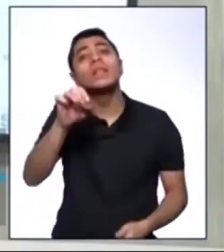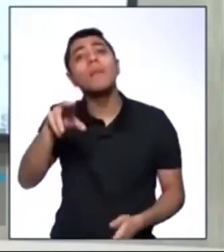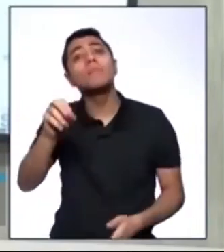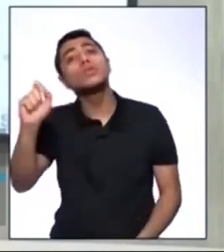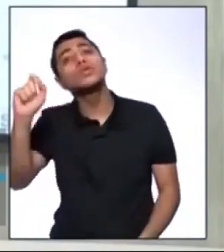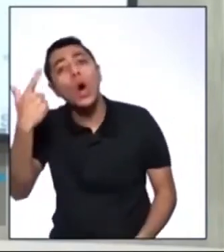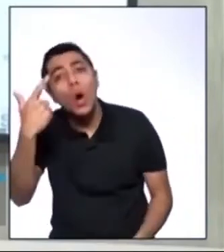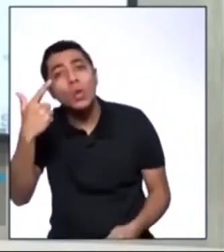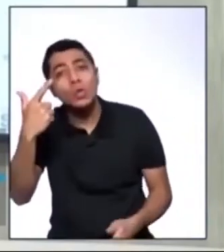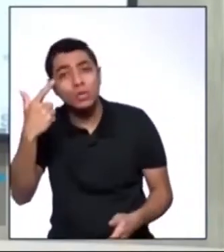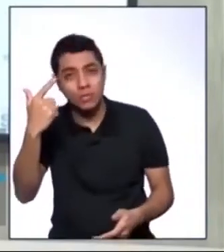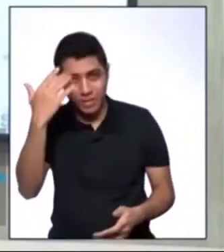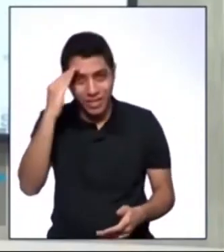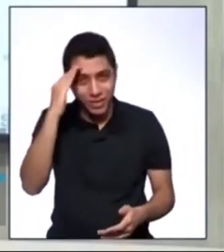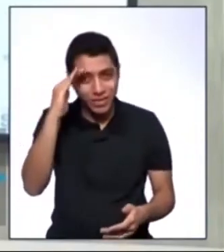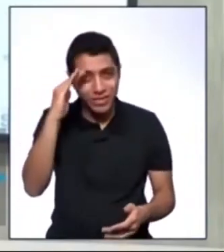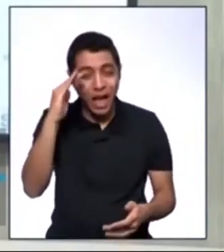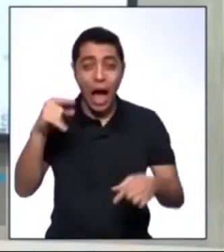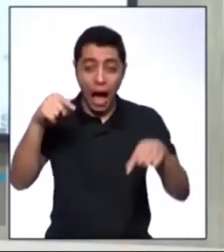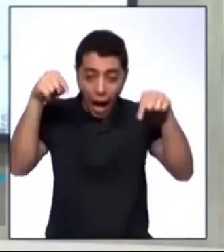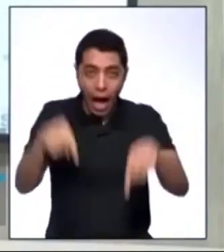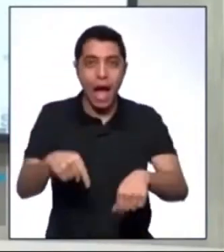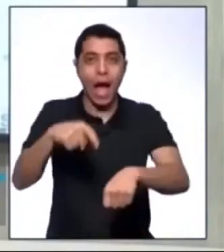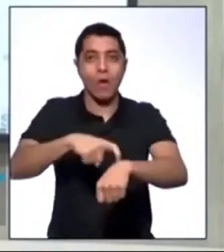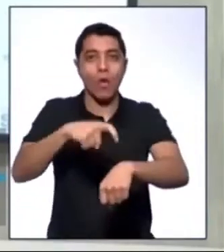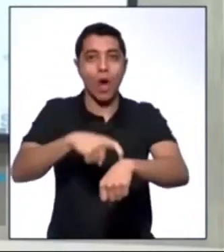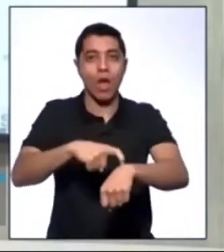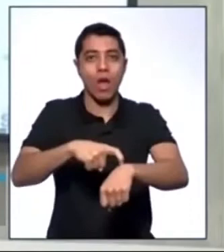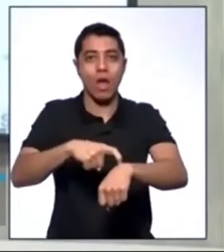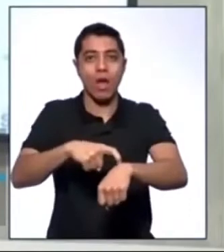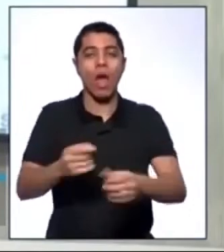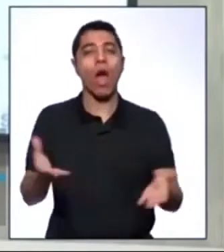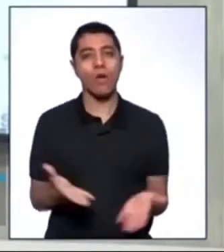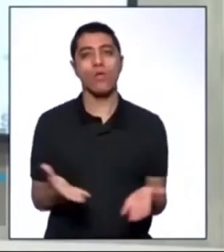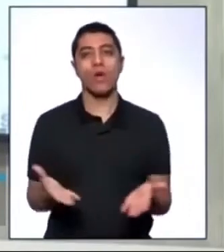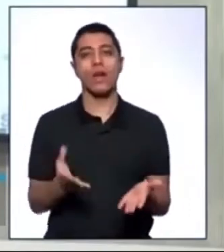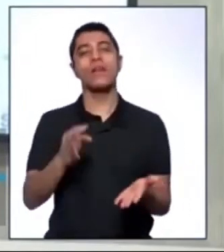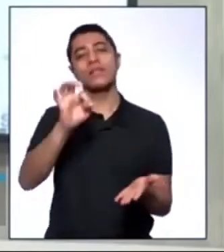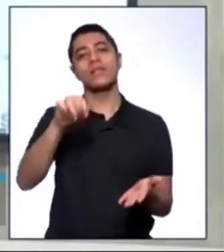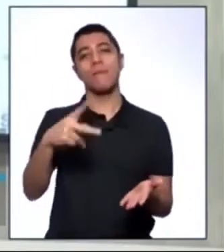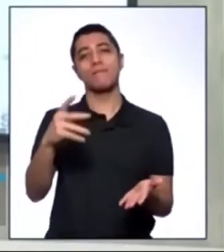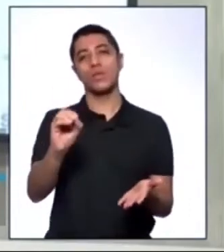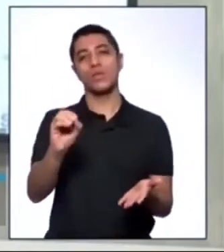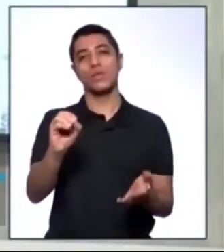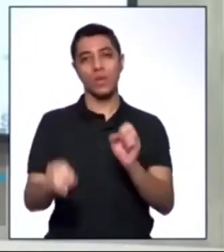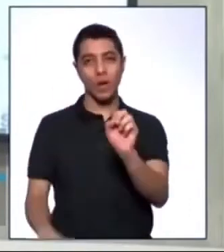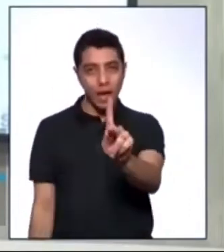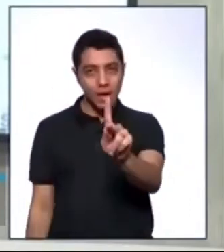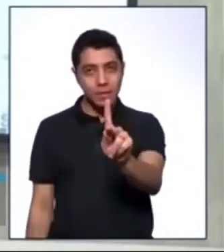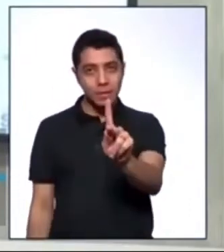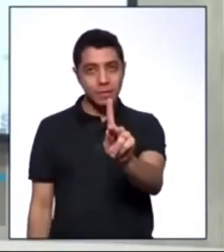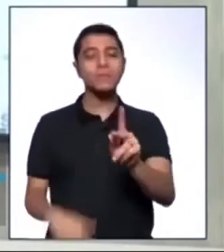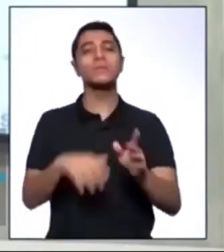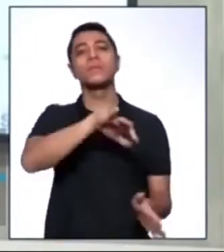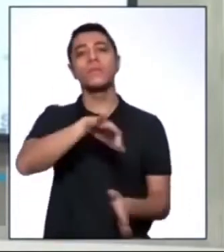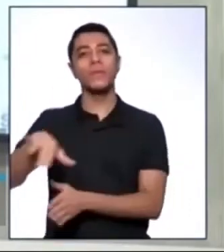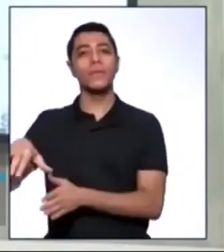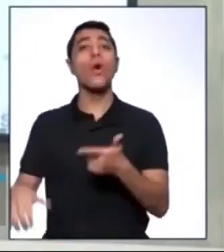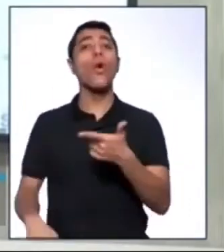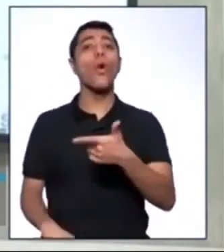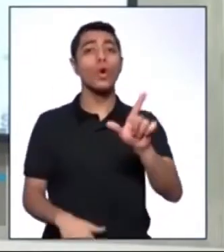momentânea. Clima. O que define clima, galera? O clima é definido pela